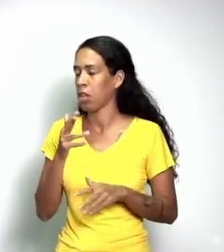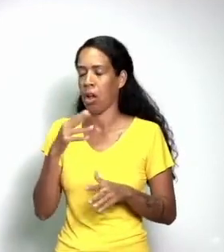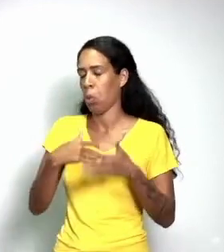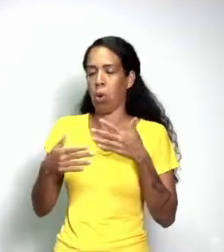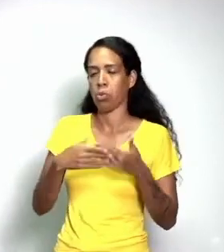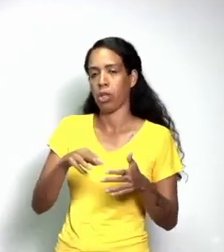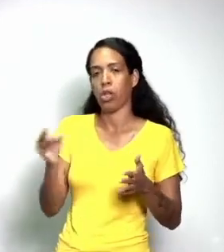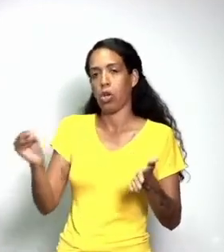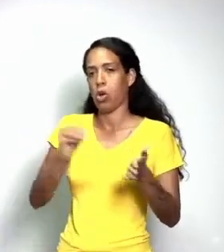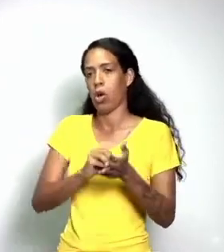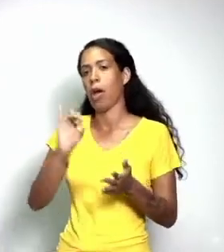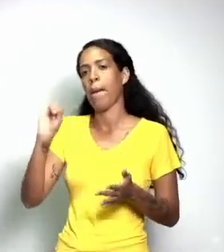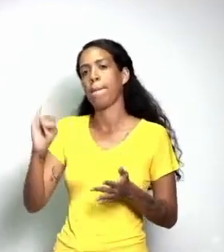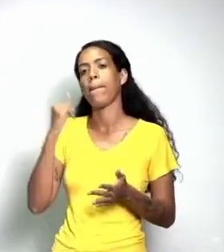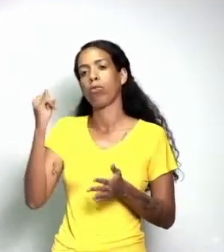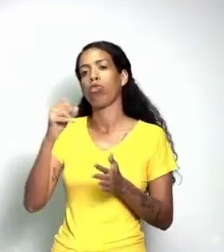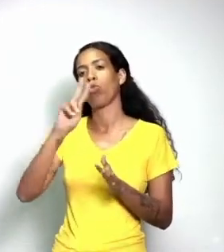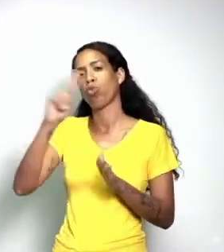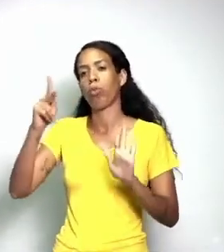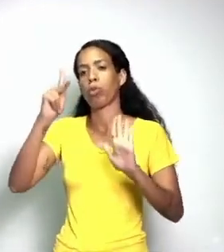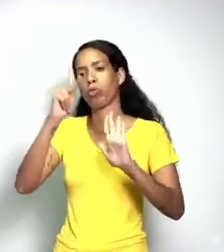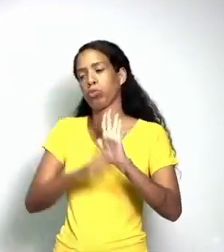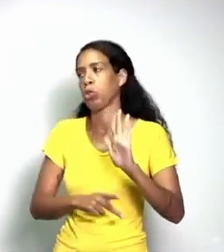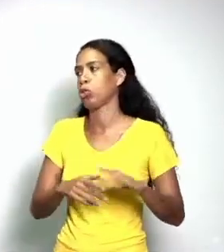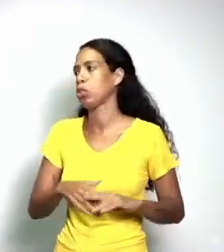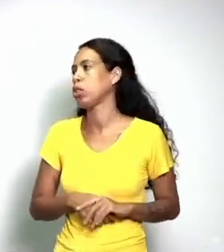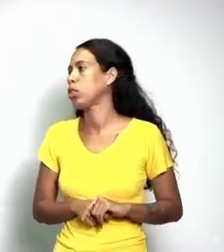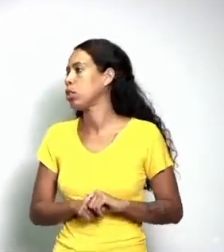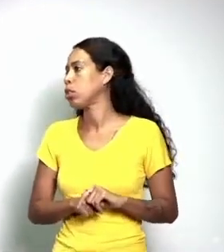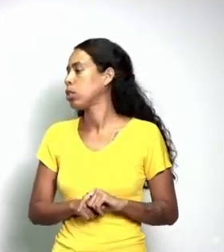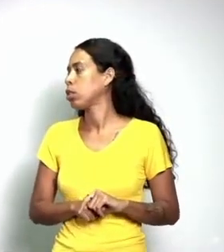filme, enfim, o nome mesmo do trabalho.